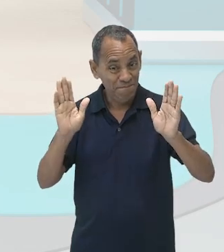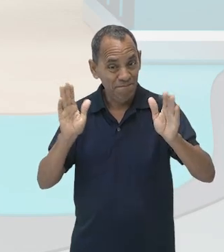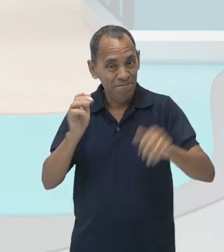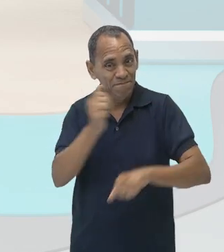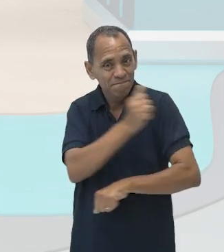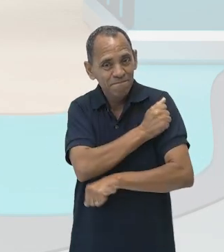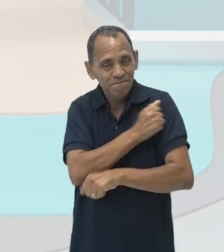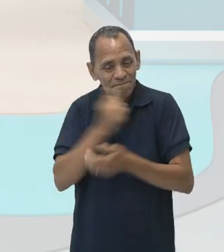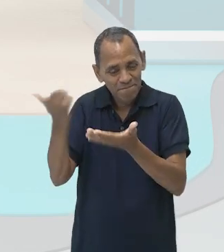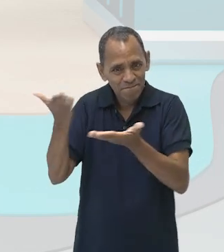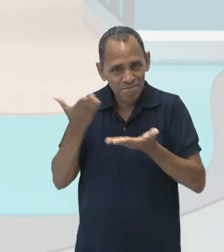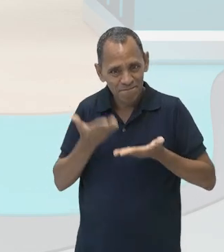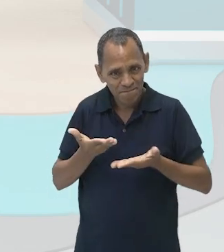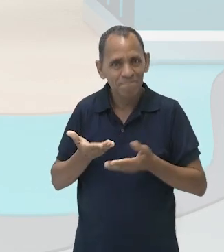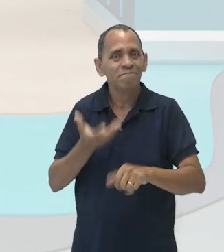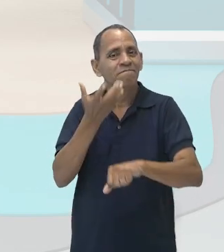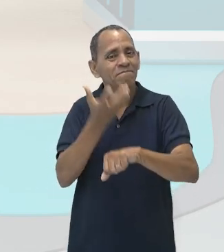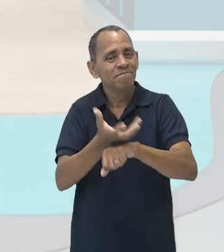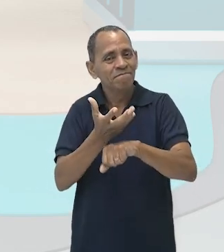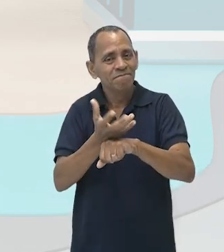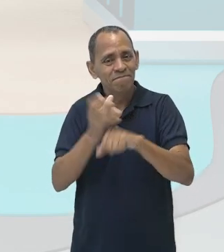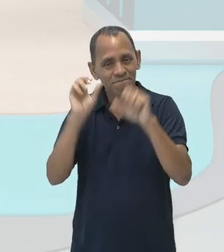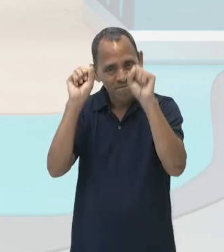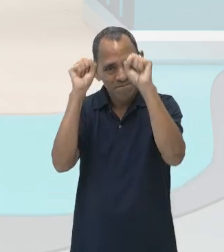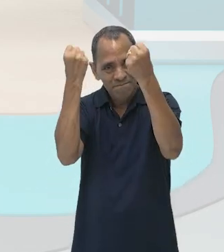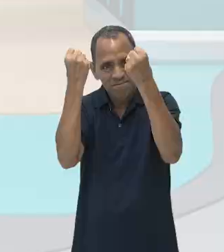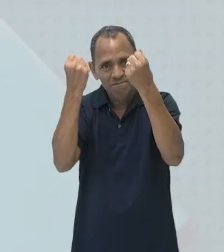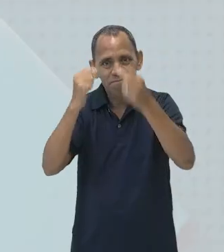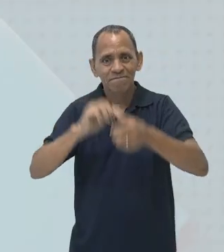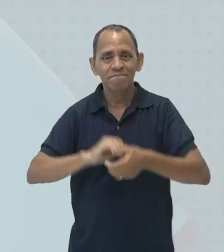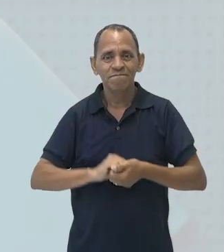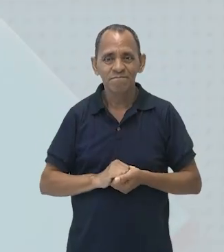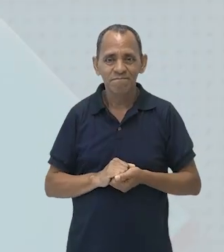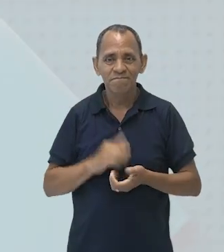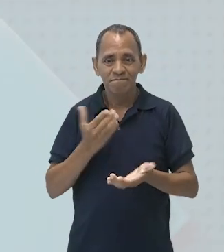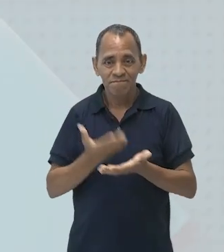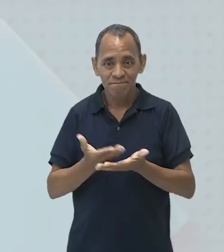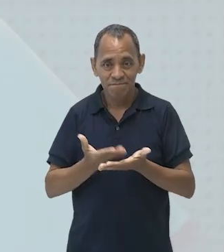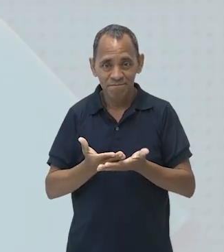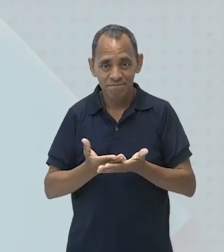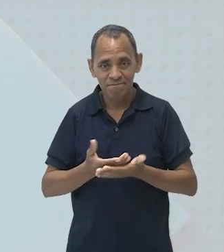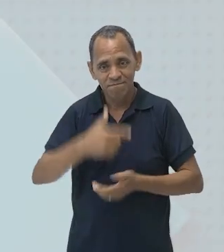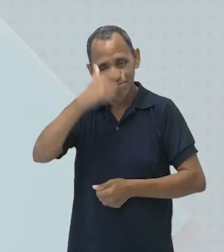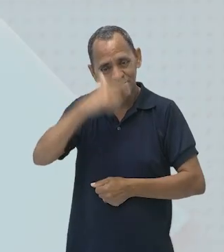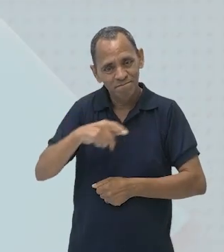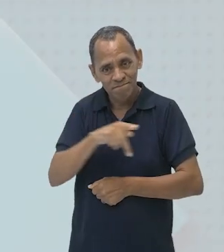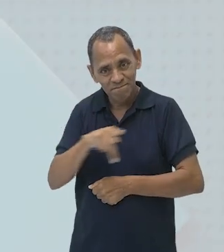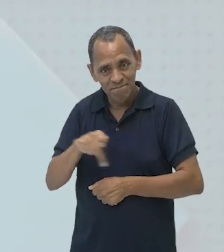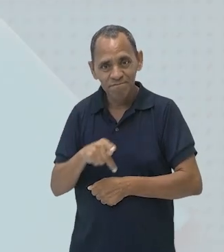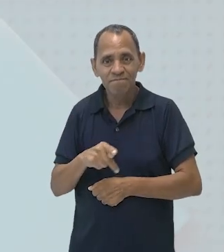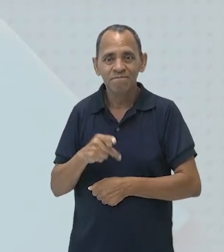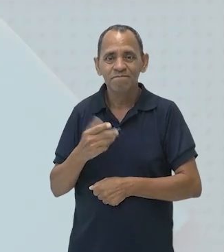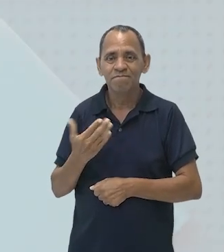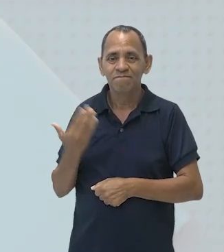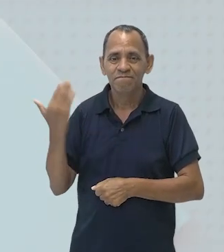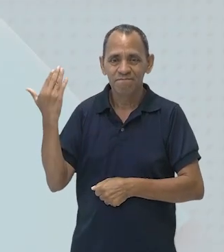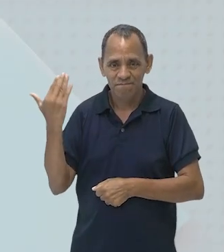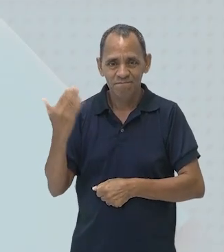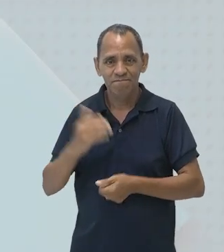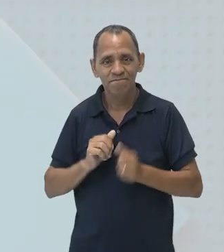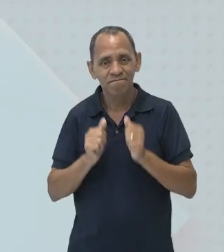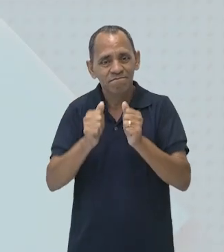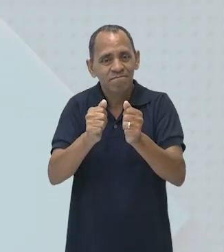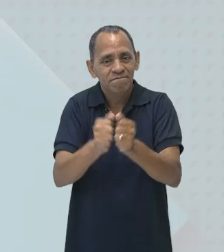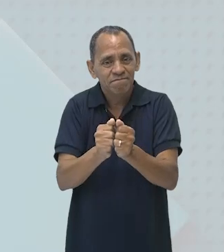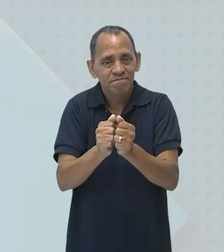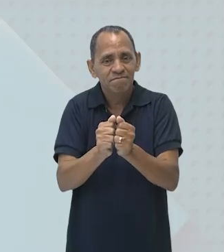gente! Sejam bem-vindos à nossa aula de Educação Física. Eu sou a professora Jucimara Brito, estou aqui com vocês